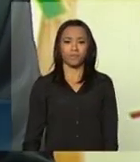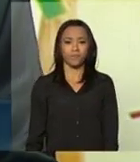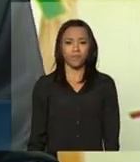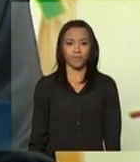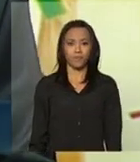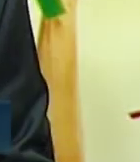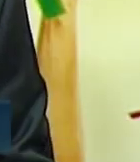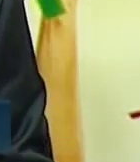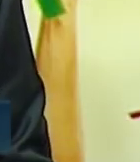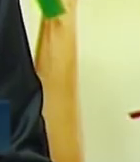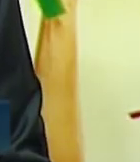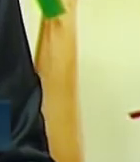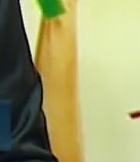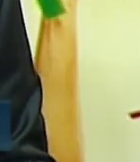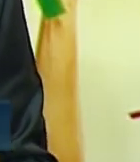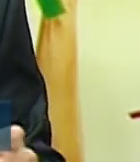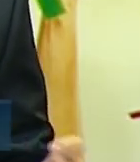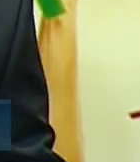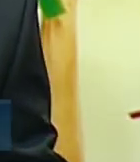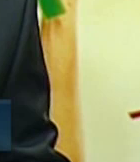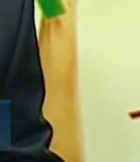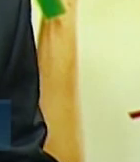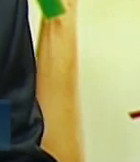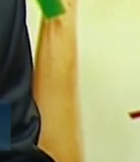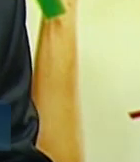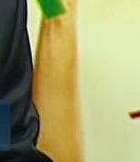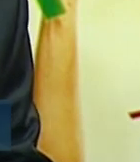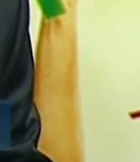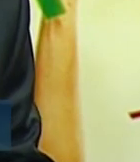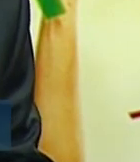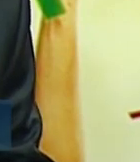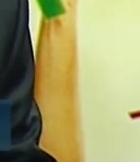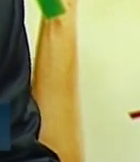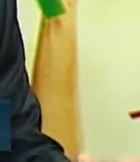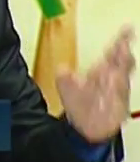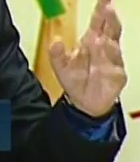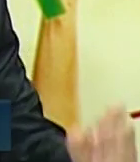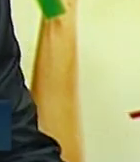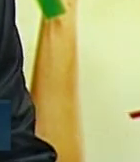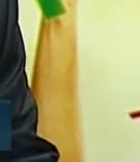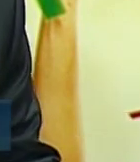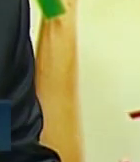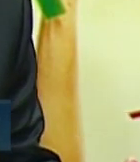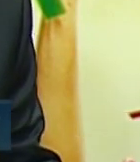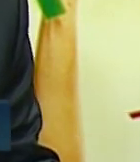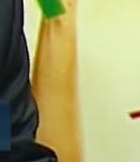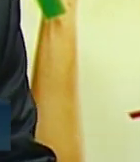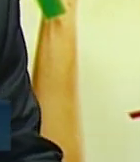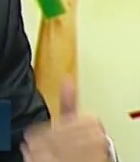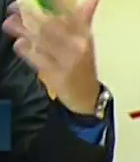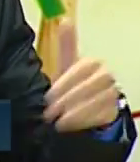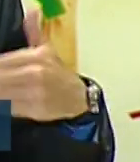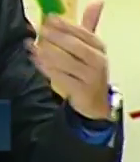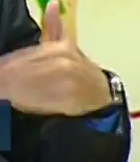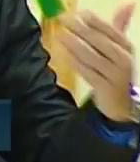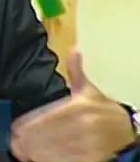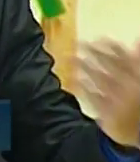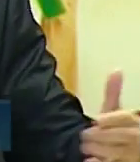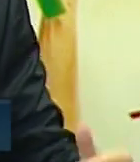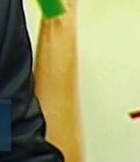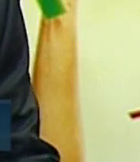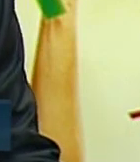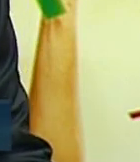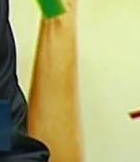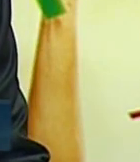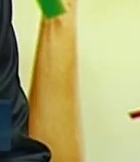né? E lembrando, tá certo? Que em qualquer circunstância, eu gostei muito das peças, né? Não me cabe aqui